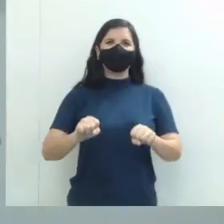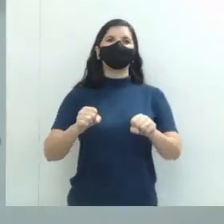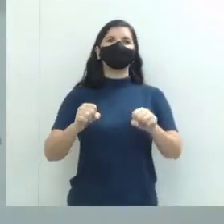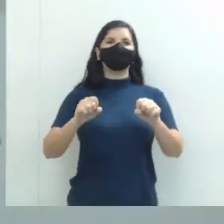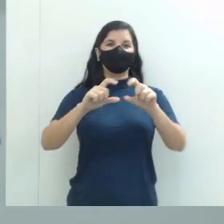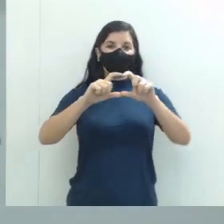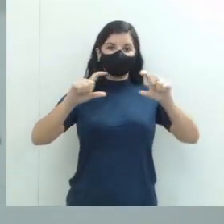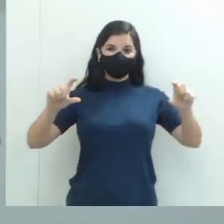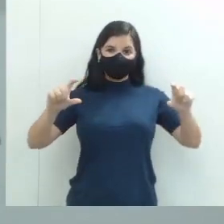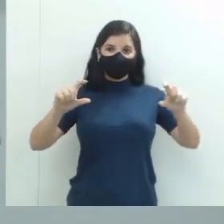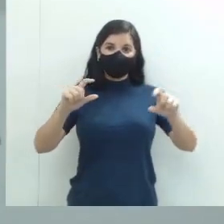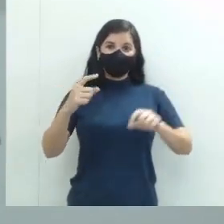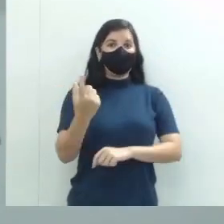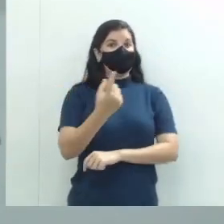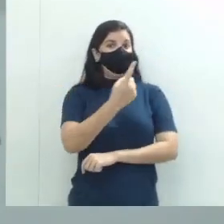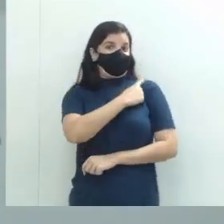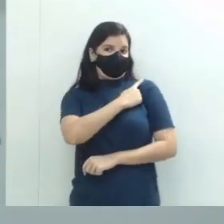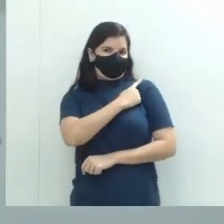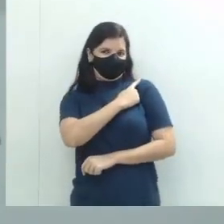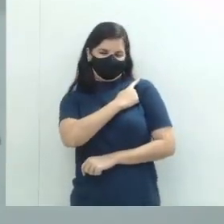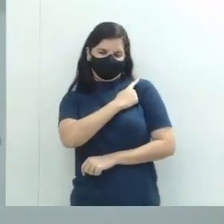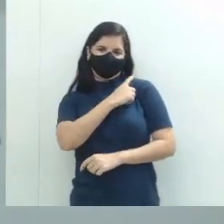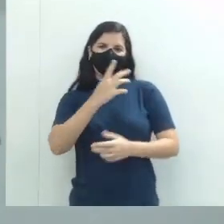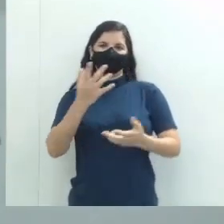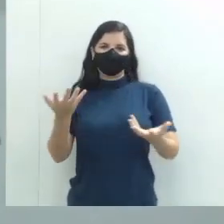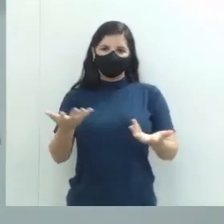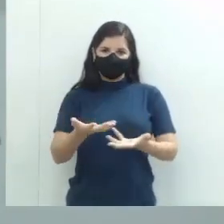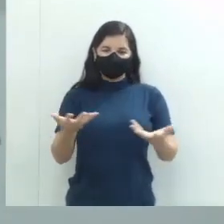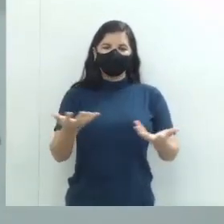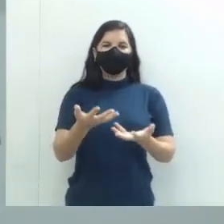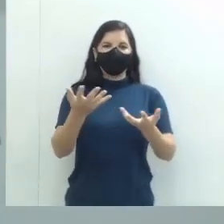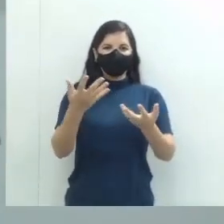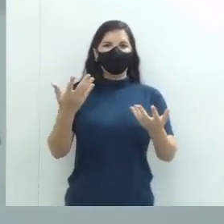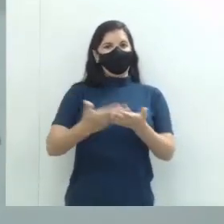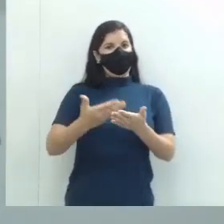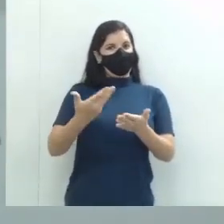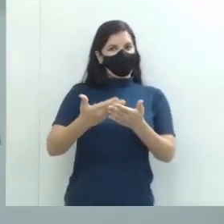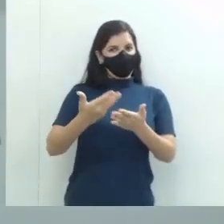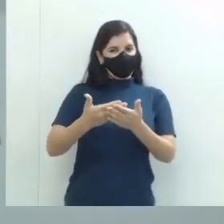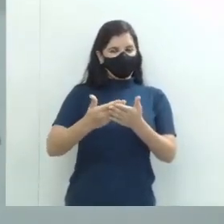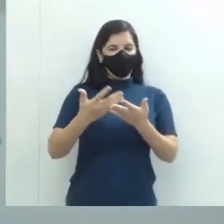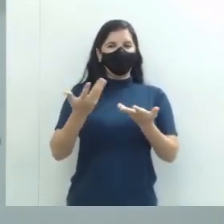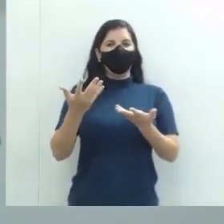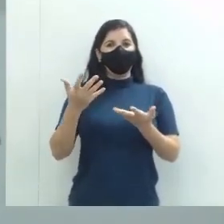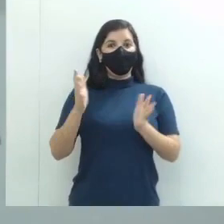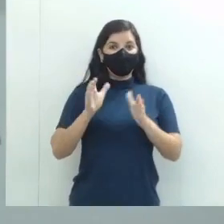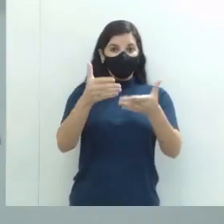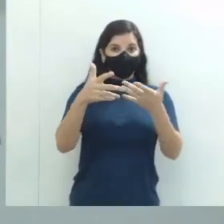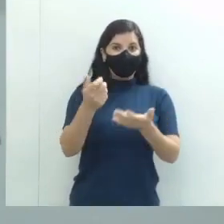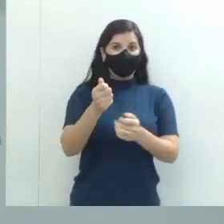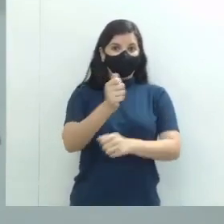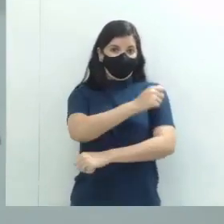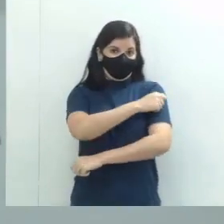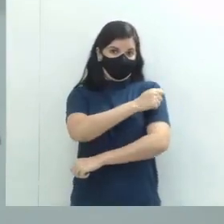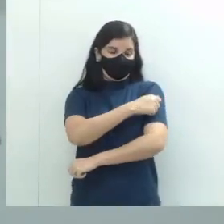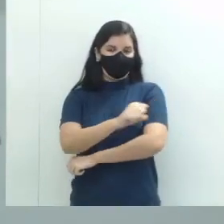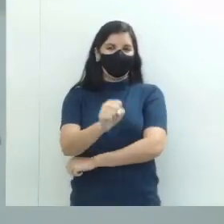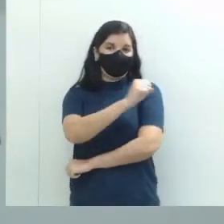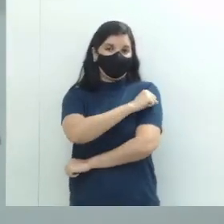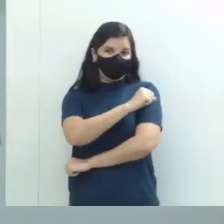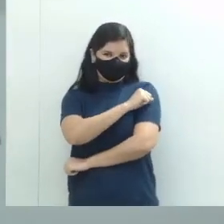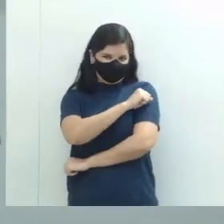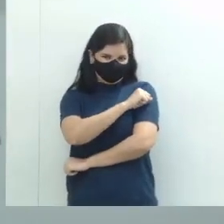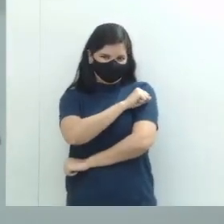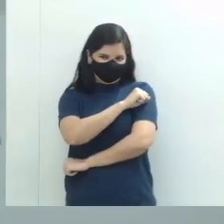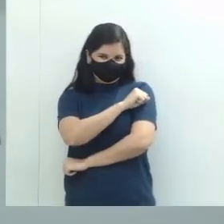equação polinomial do primeiro grau. Aula que está direcionada para o povo do oitavo ano. Para você